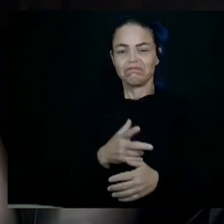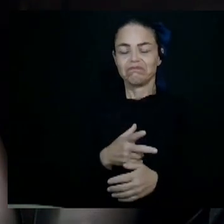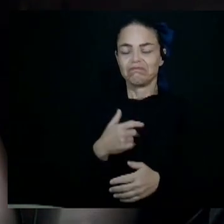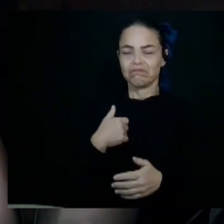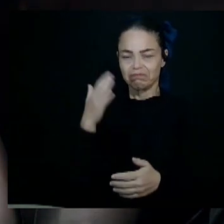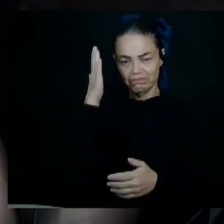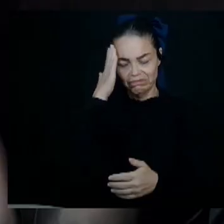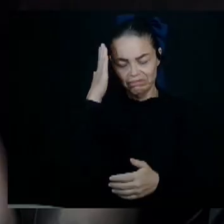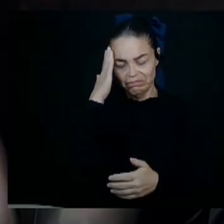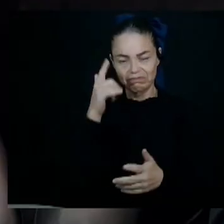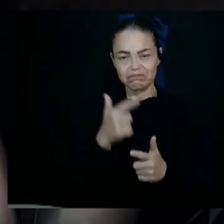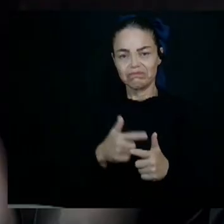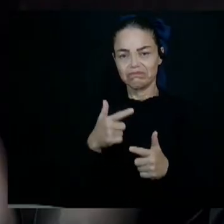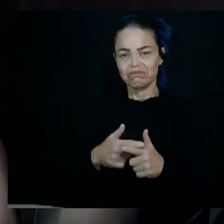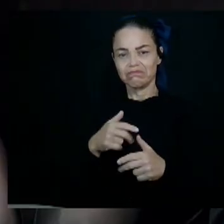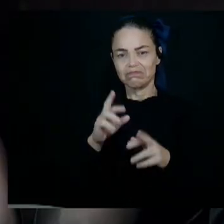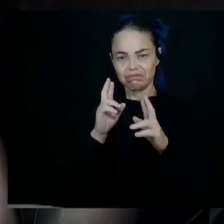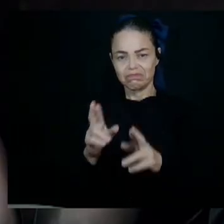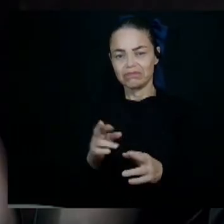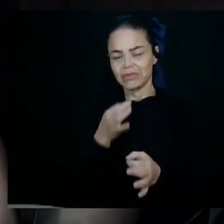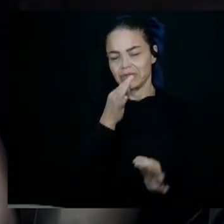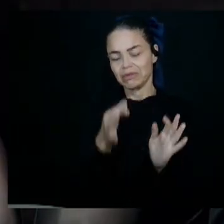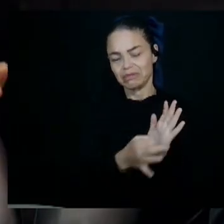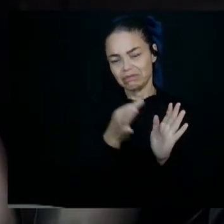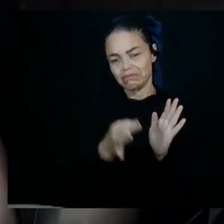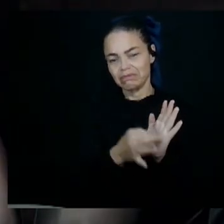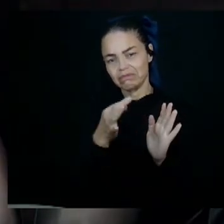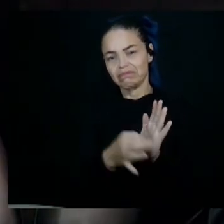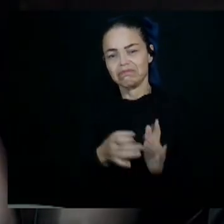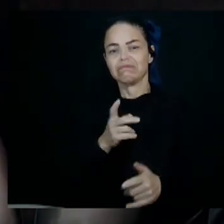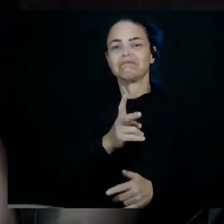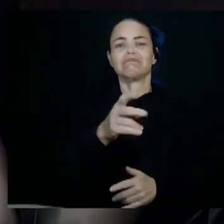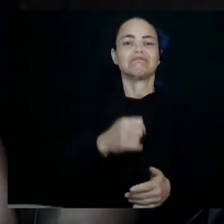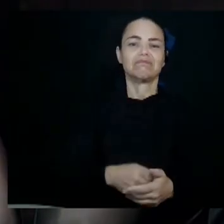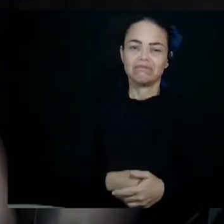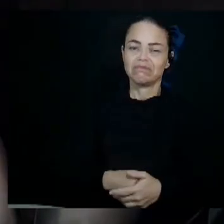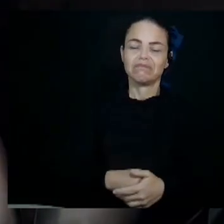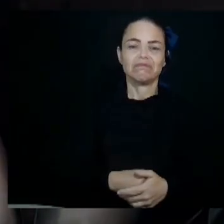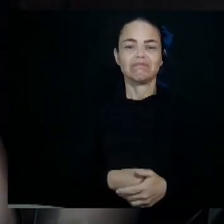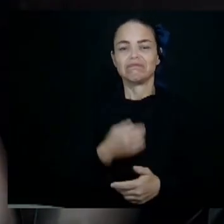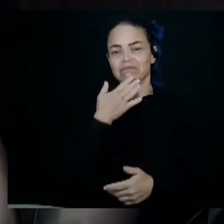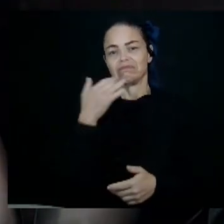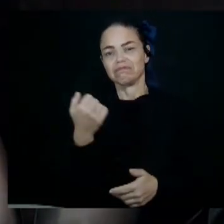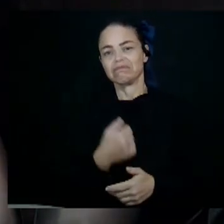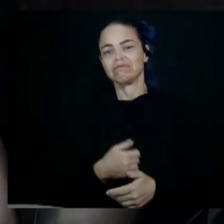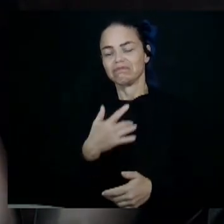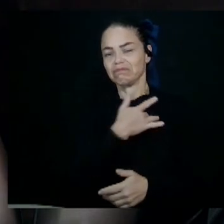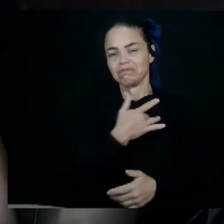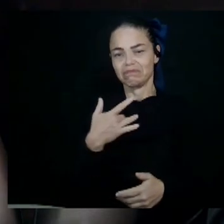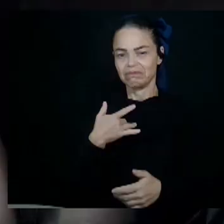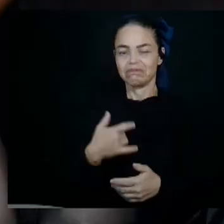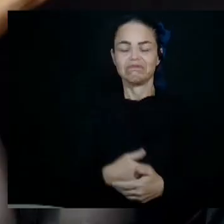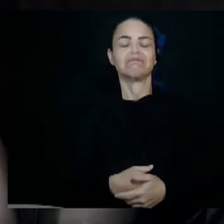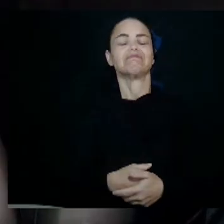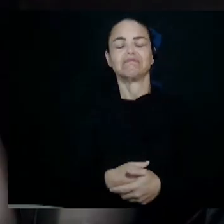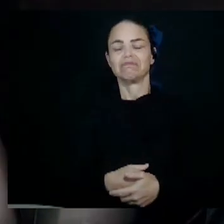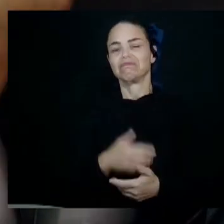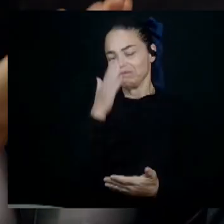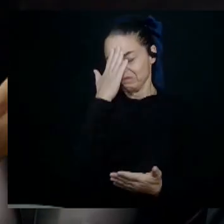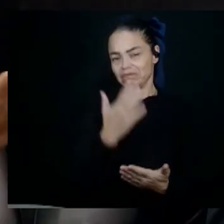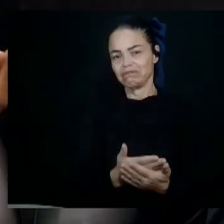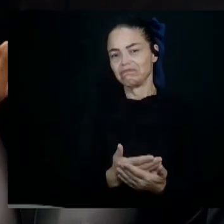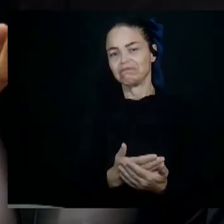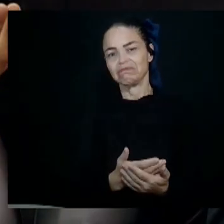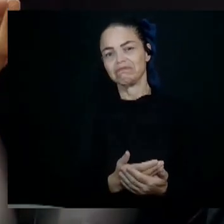porquês, respeitar a opinião das pessoas e sempre buscar melhorar a nossa saúde, né? Então, eu acredito que, como ela mencionou,